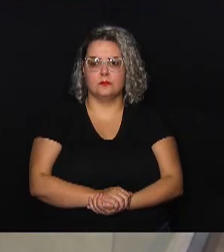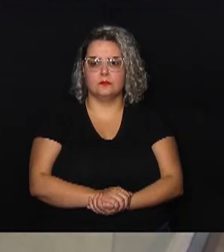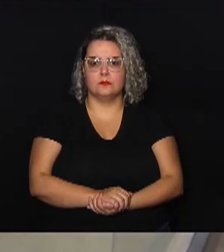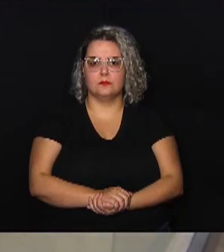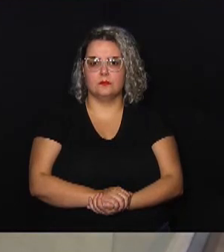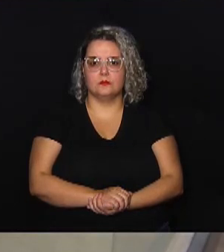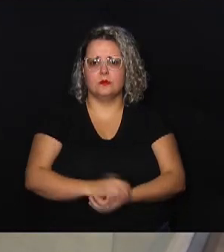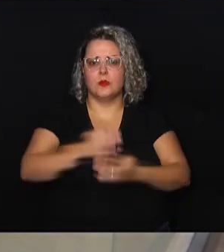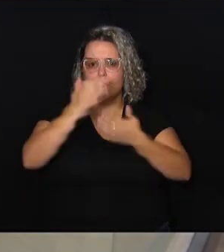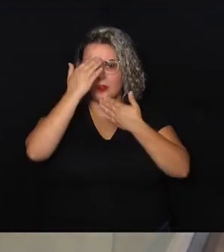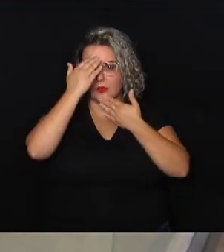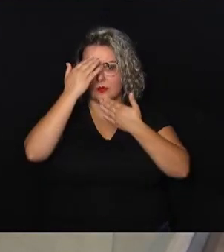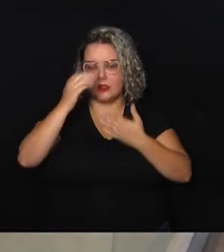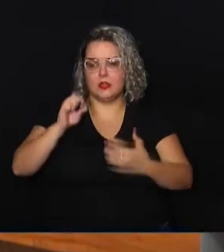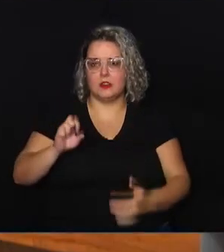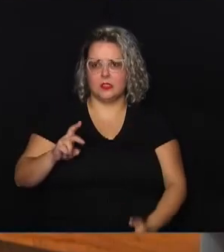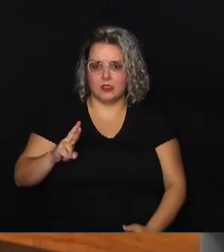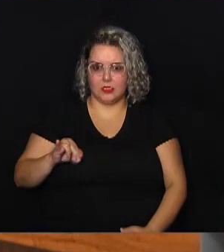Obrigado, viu, Érica?